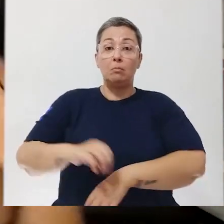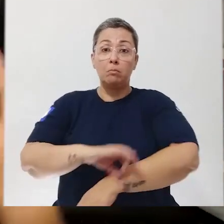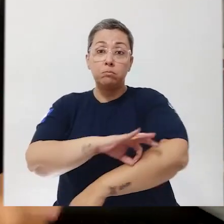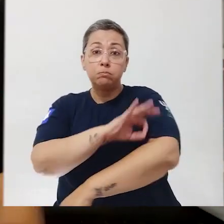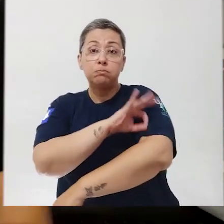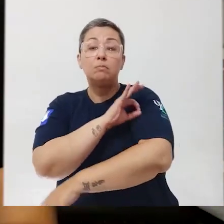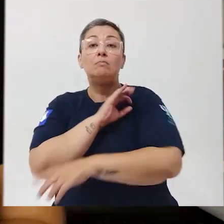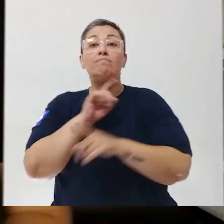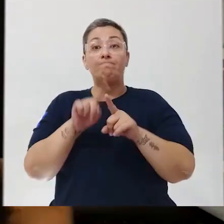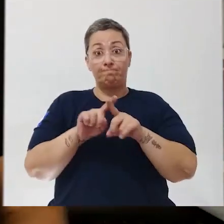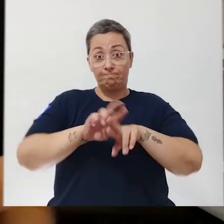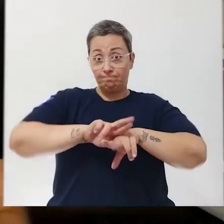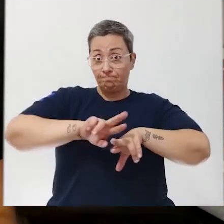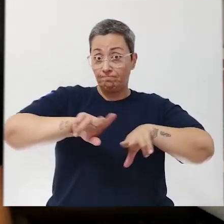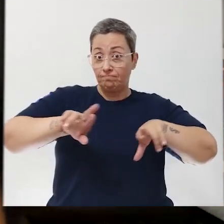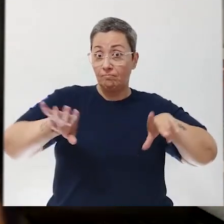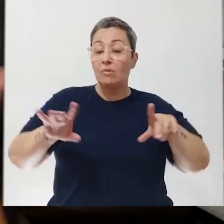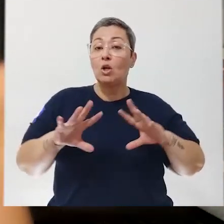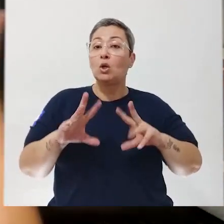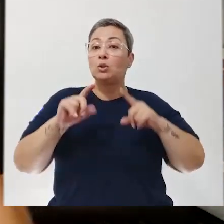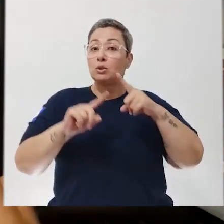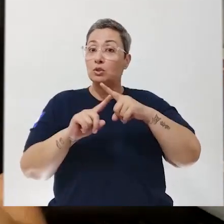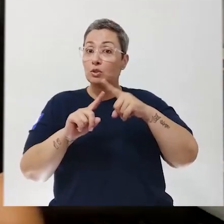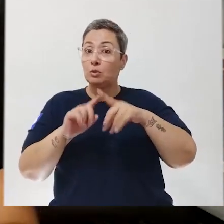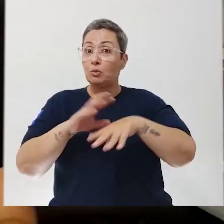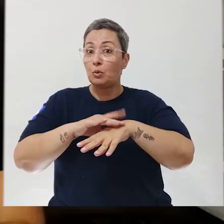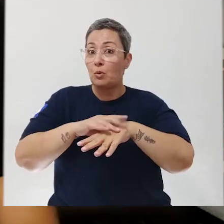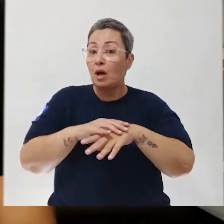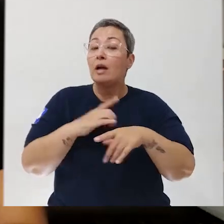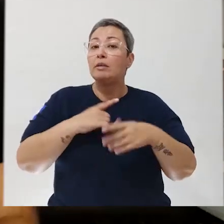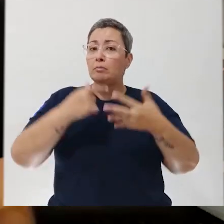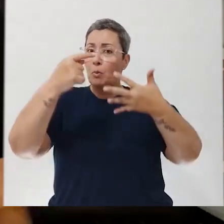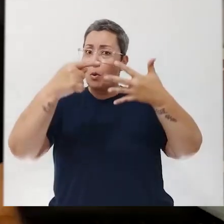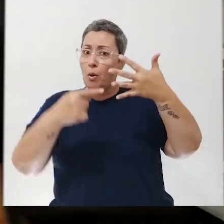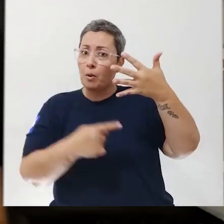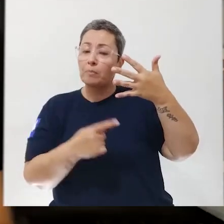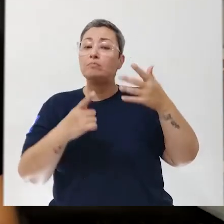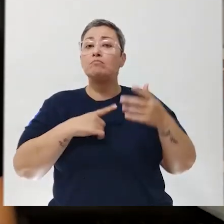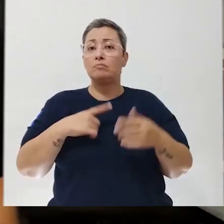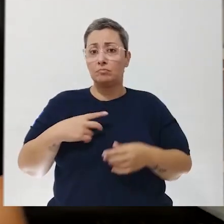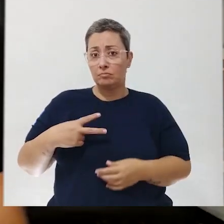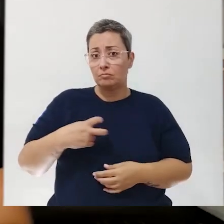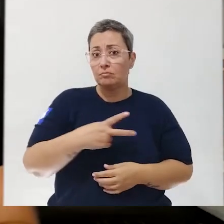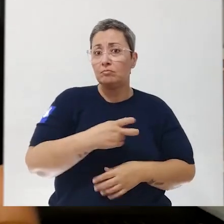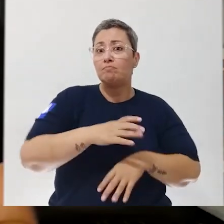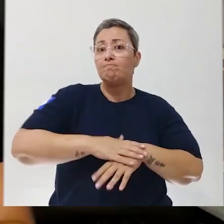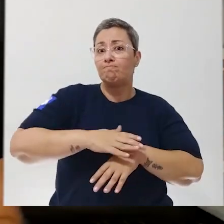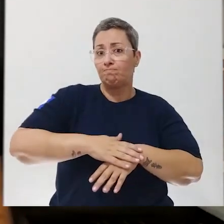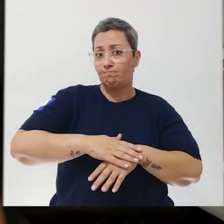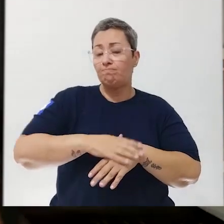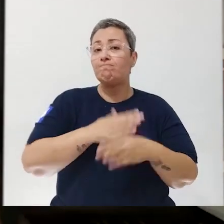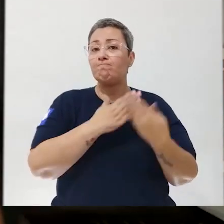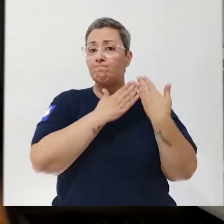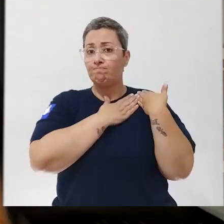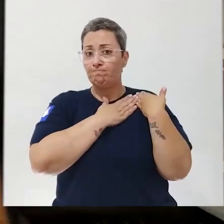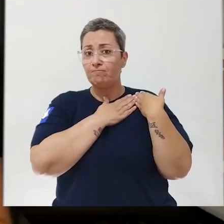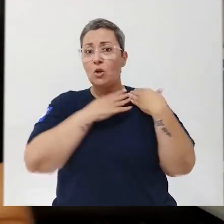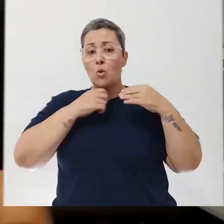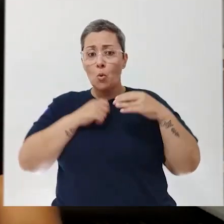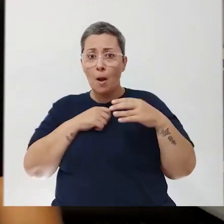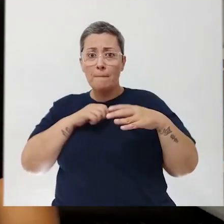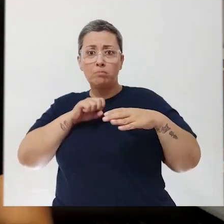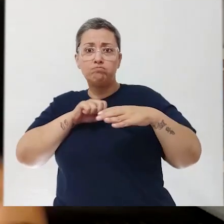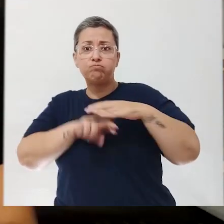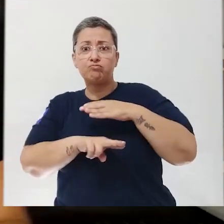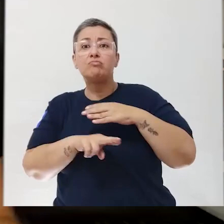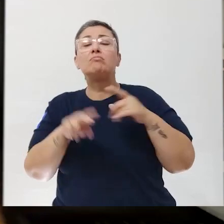entre outras doenças. Todas essas doenças que eu falei aqui, que eu citei, são causadas por vírus e cada uma ataca o